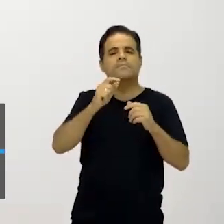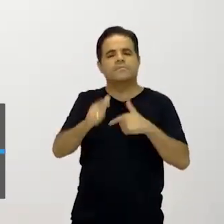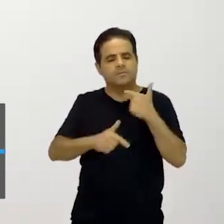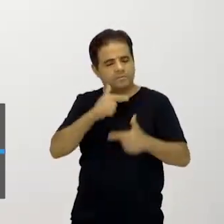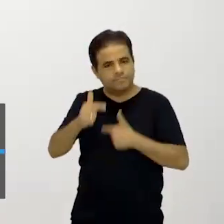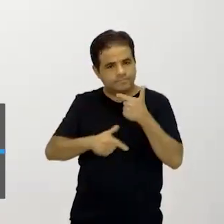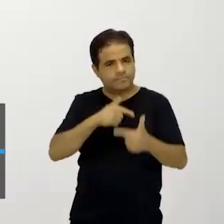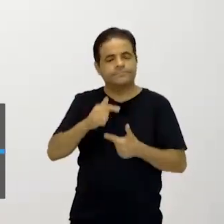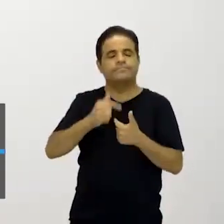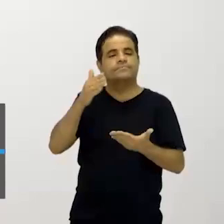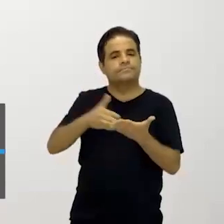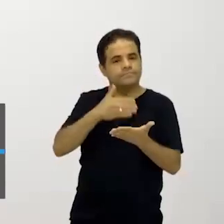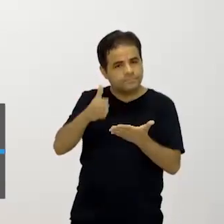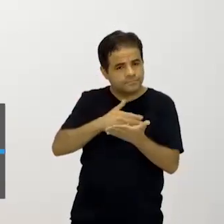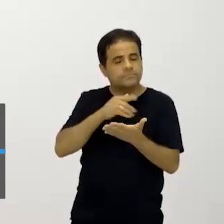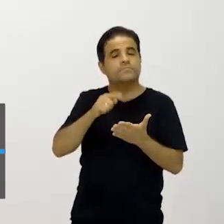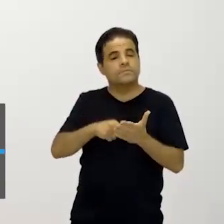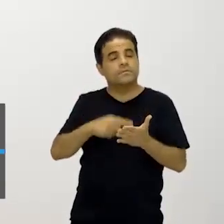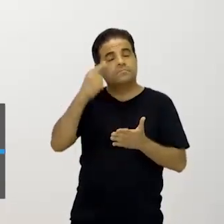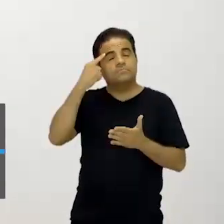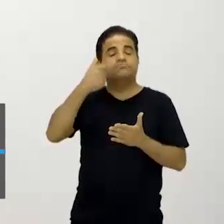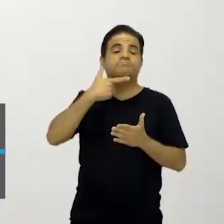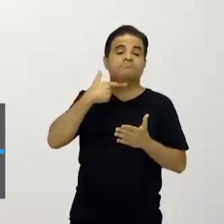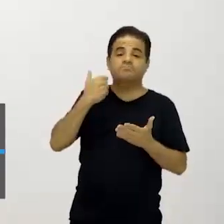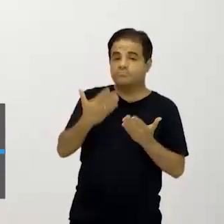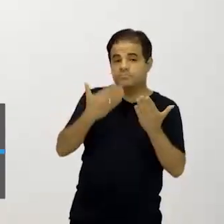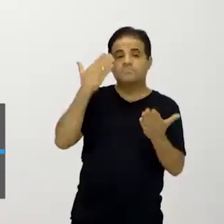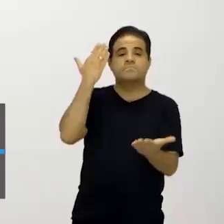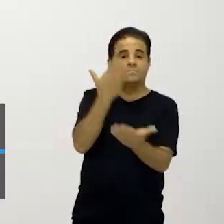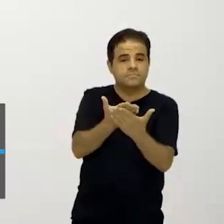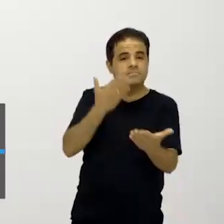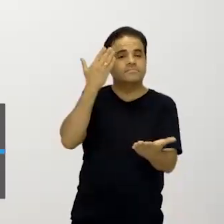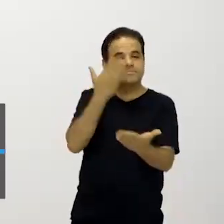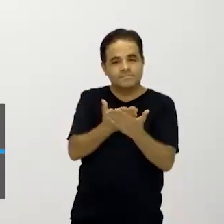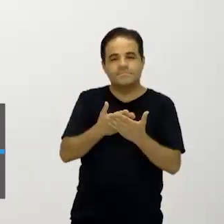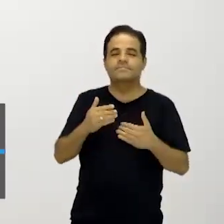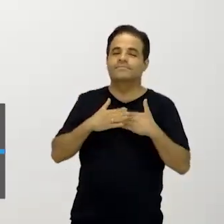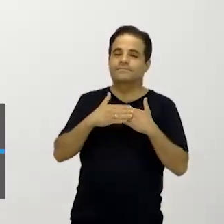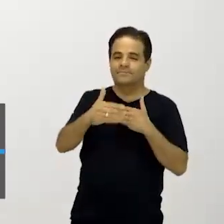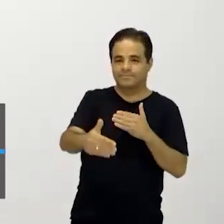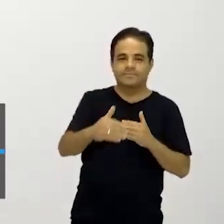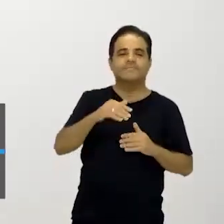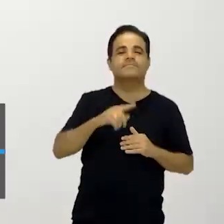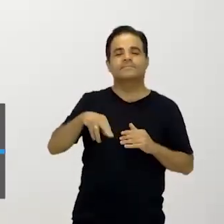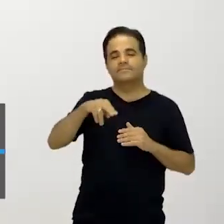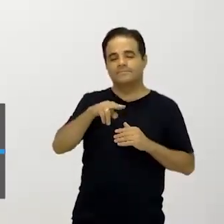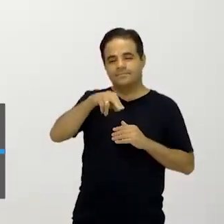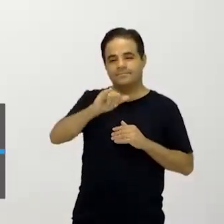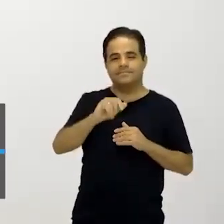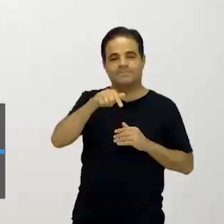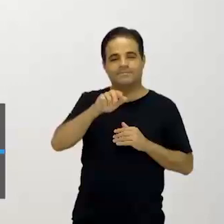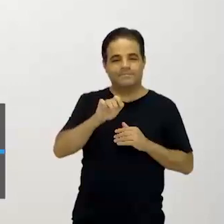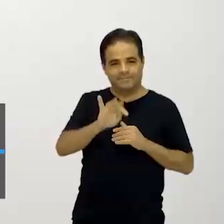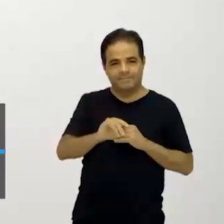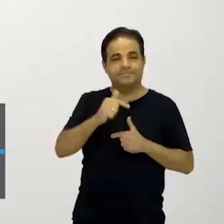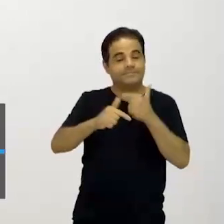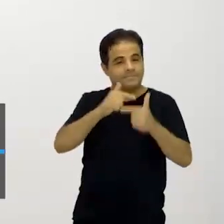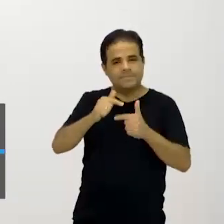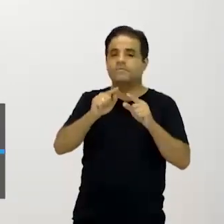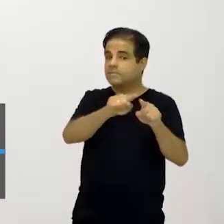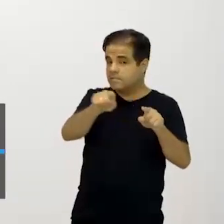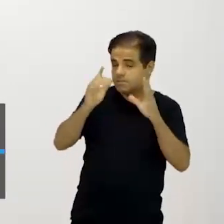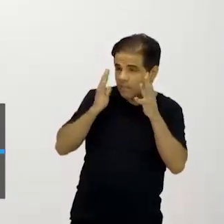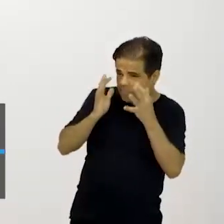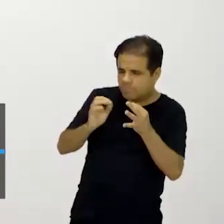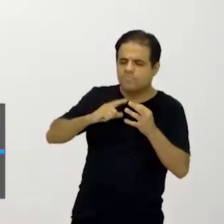trabalhar um livro ali que eu pretendo estar com ele no Nariquete, né, aquele livro. Então também será trabalhado. Então fiquem atentos